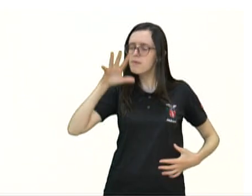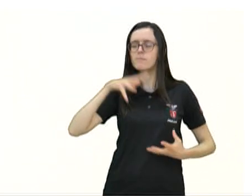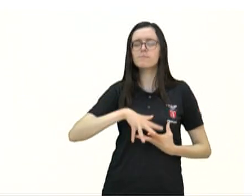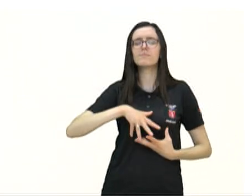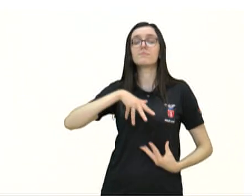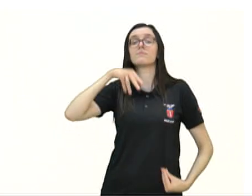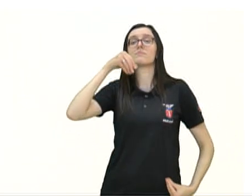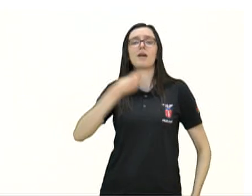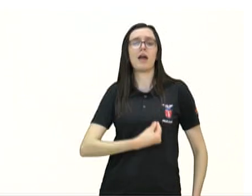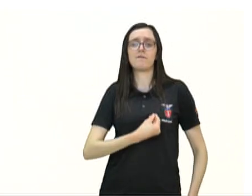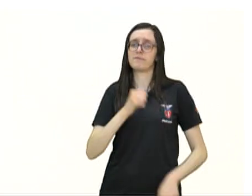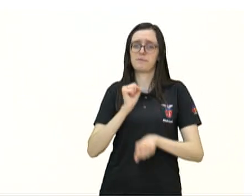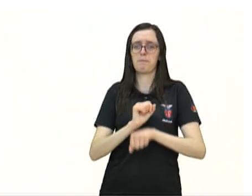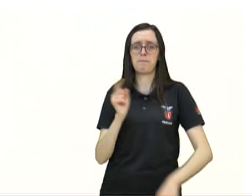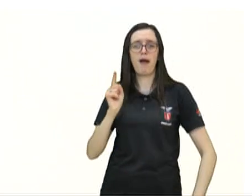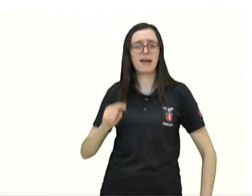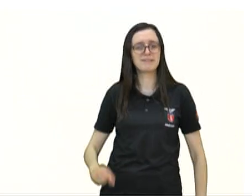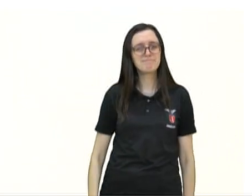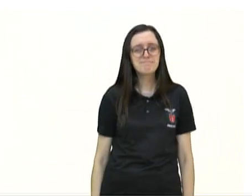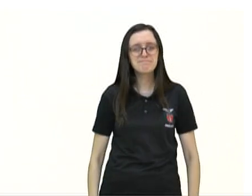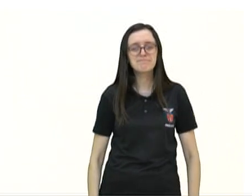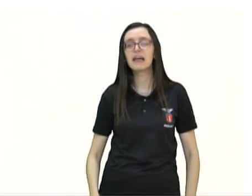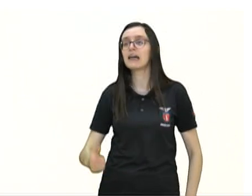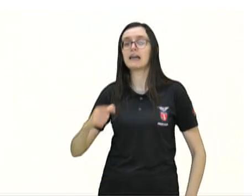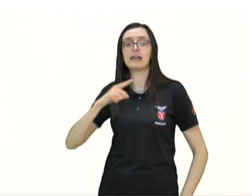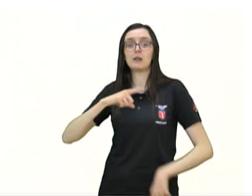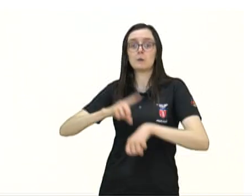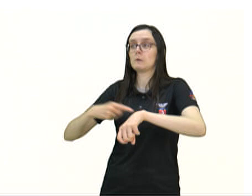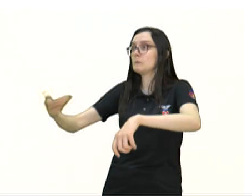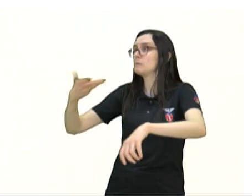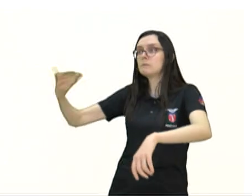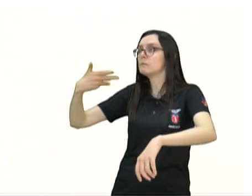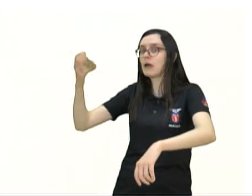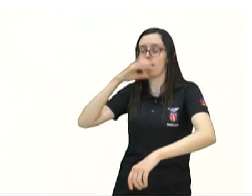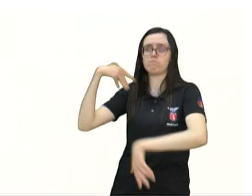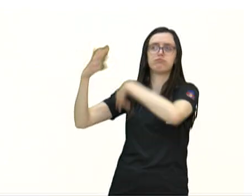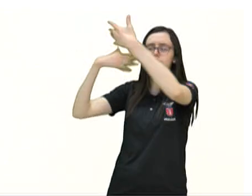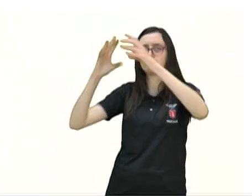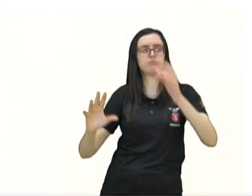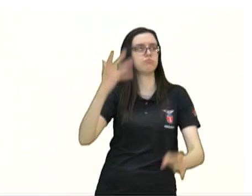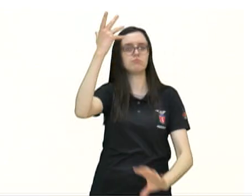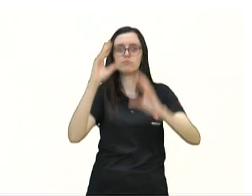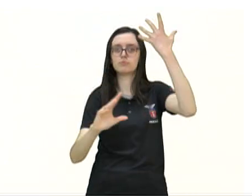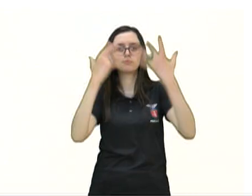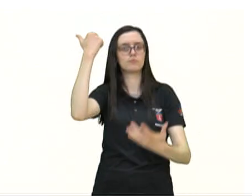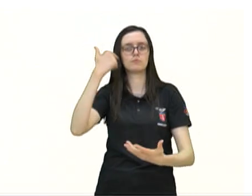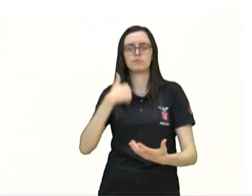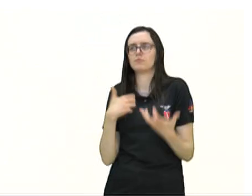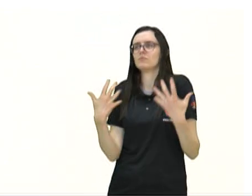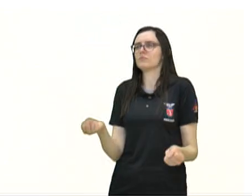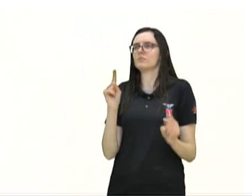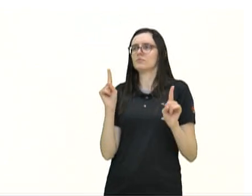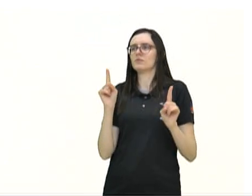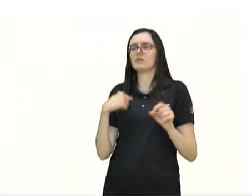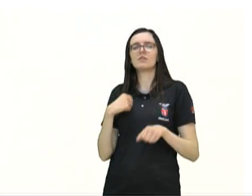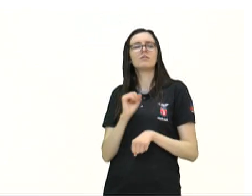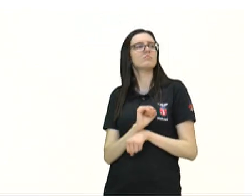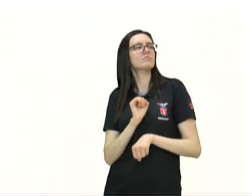a vida não para. Enquanto o tempo acelera e pede pressa, eu me recuso, faço